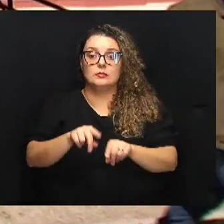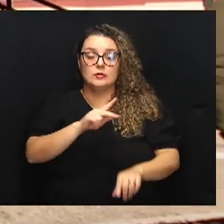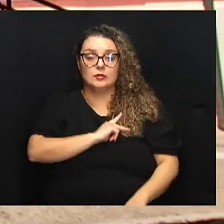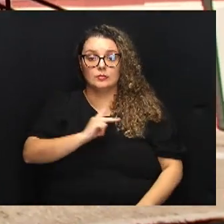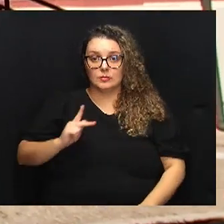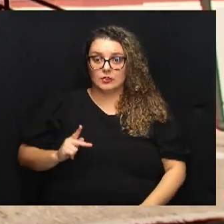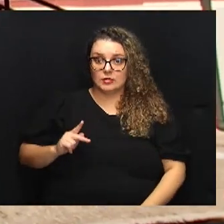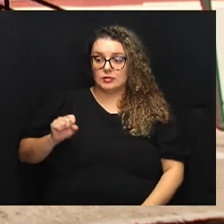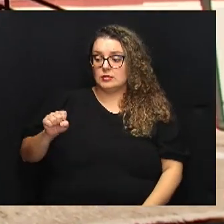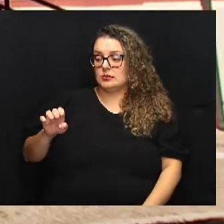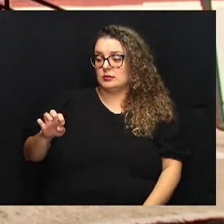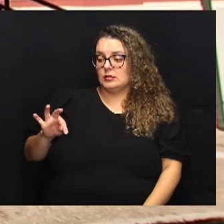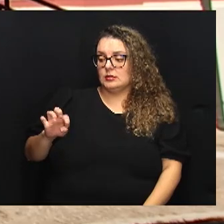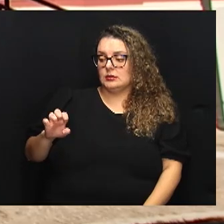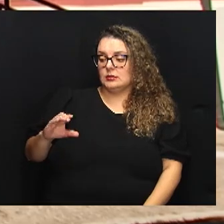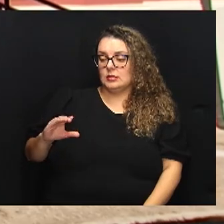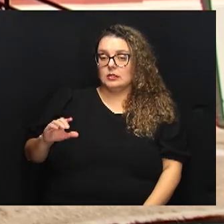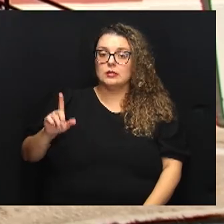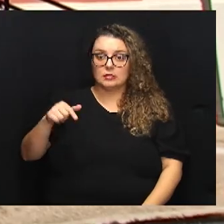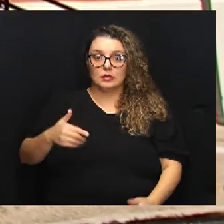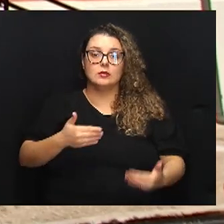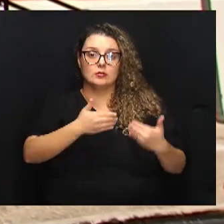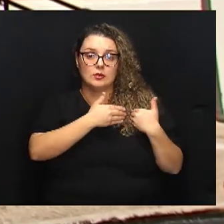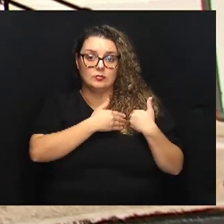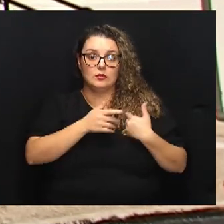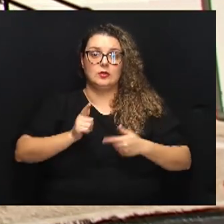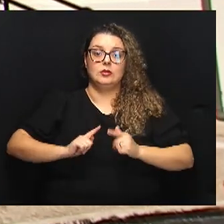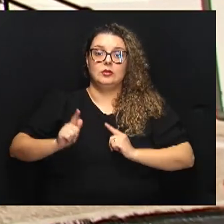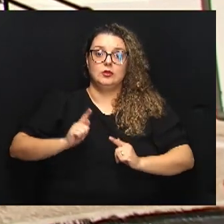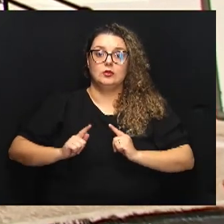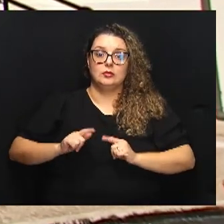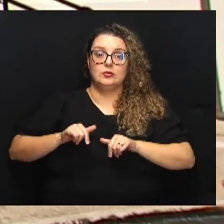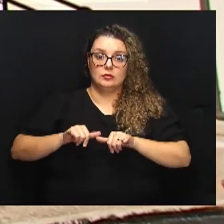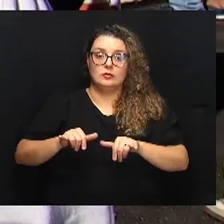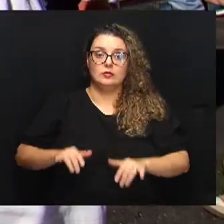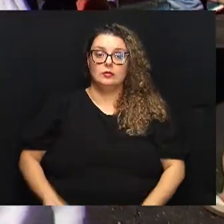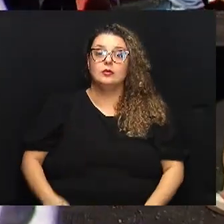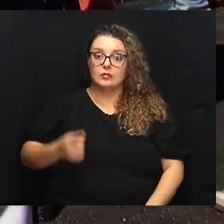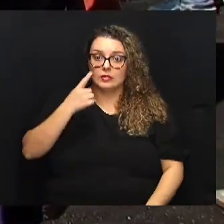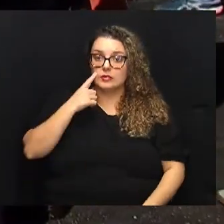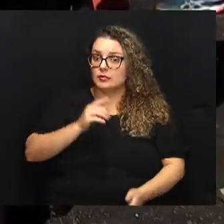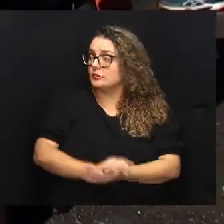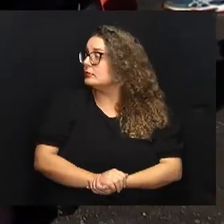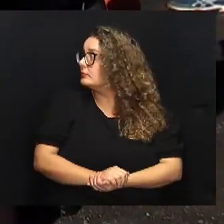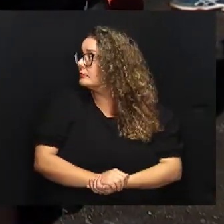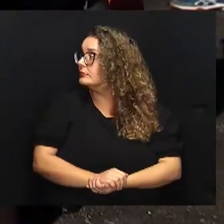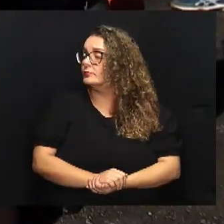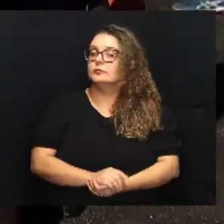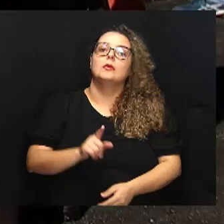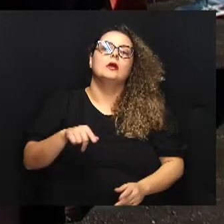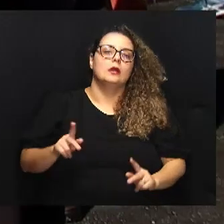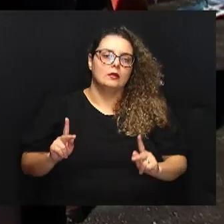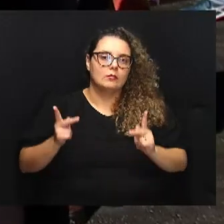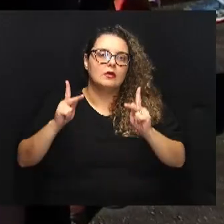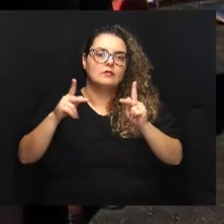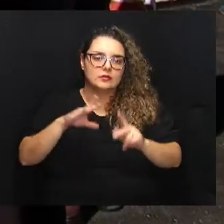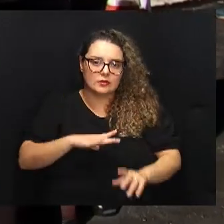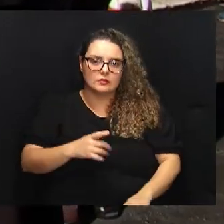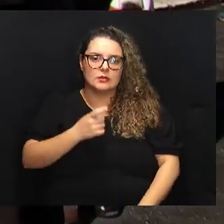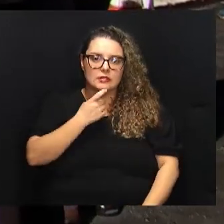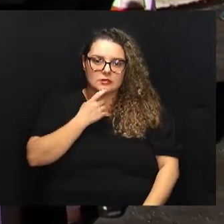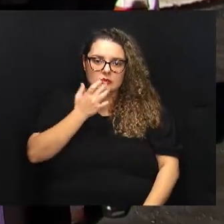da CETEC, que é responsável aí pela gestão do Mercadão. Olha só. Eu acho que é uma vitória para a cidade de